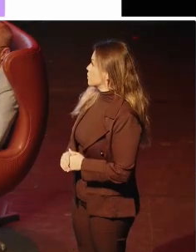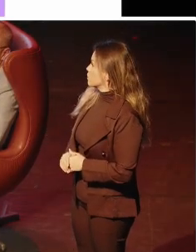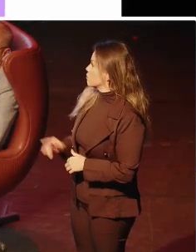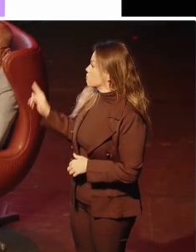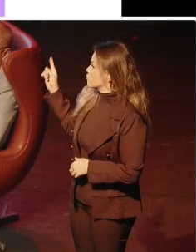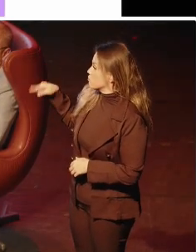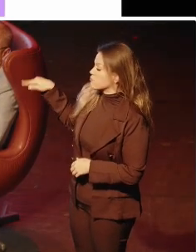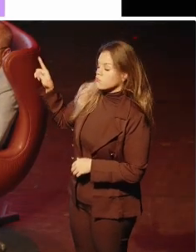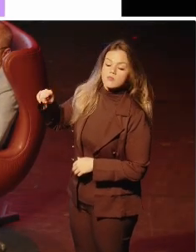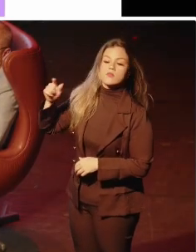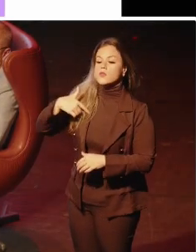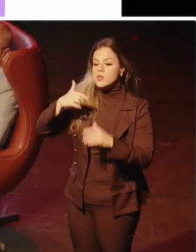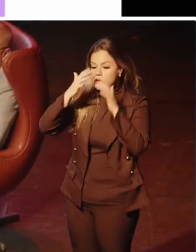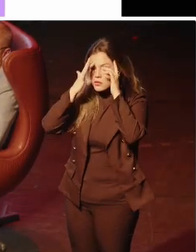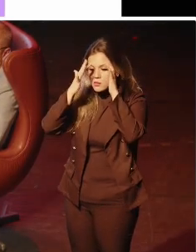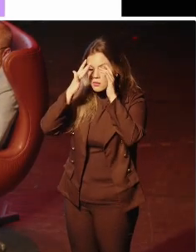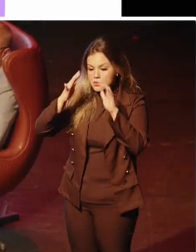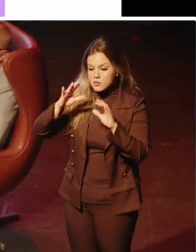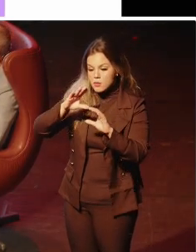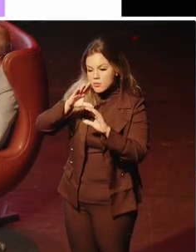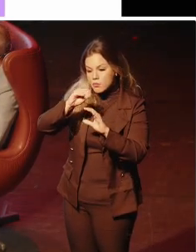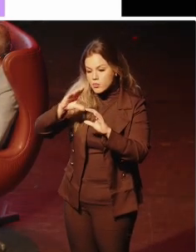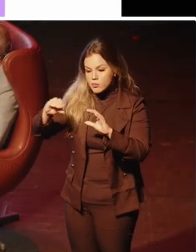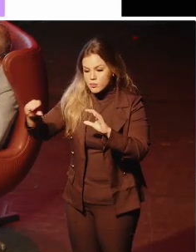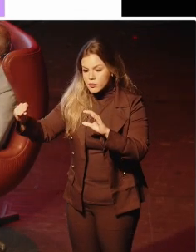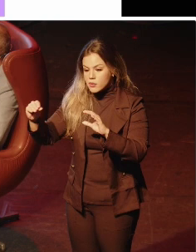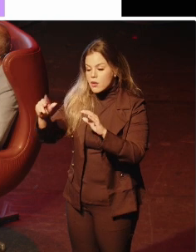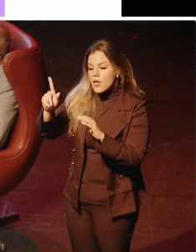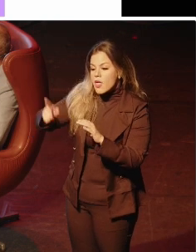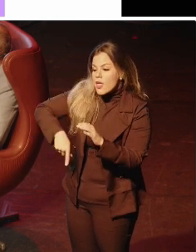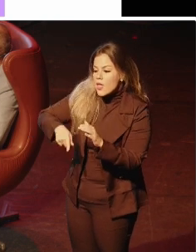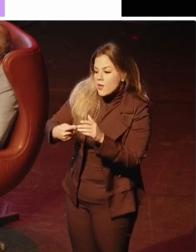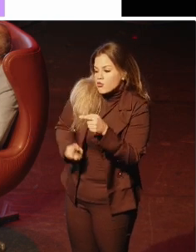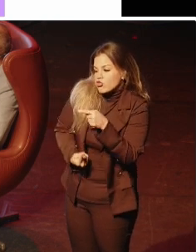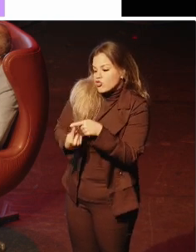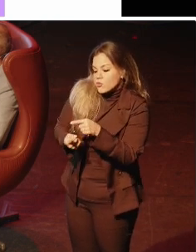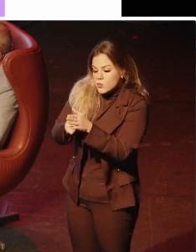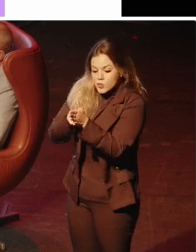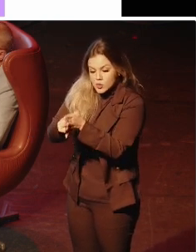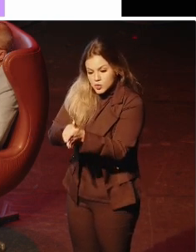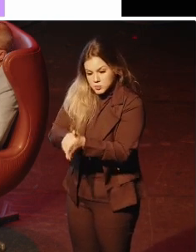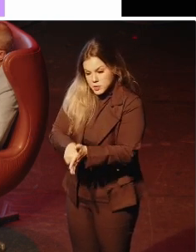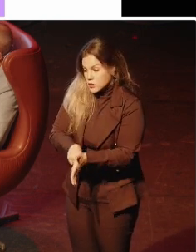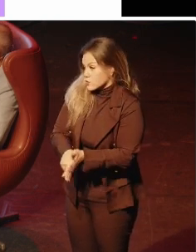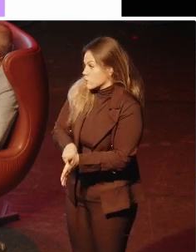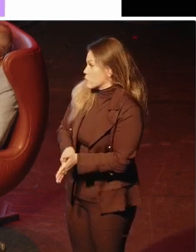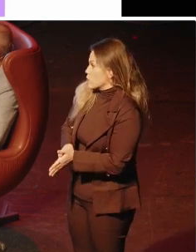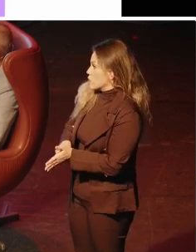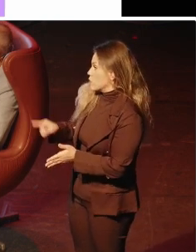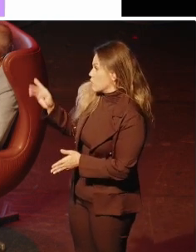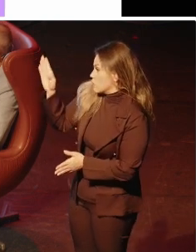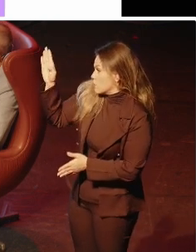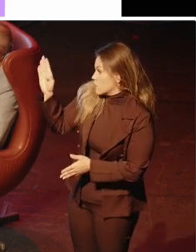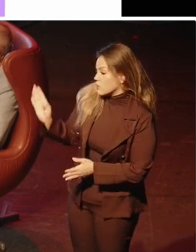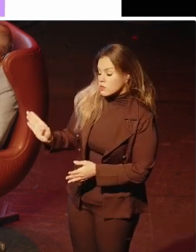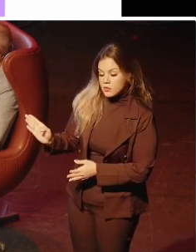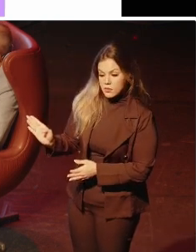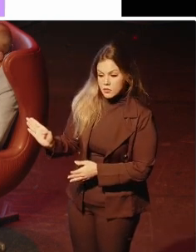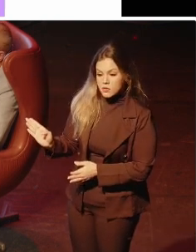Aqui é um tipo desse exame PET de imagem. Ali, um